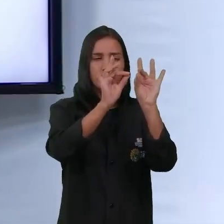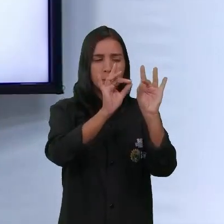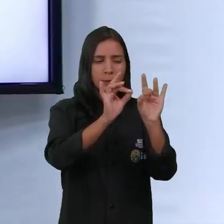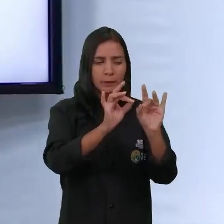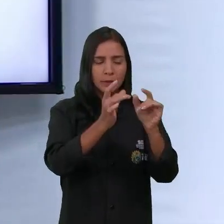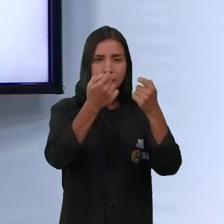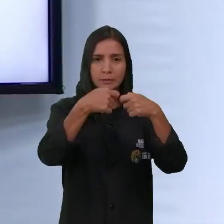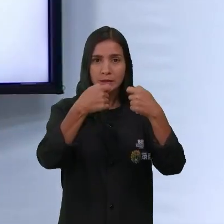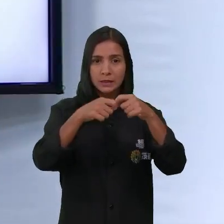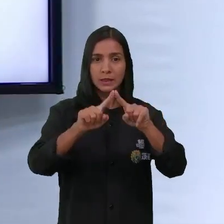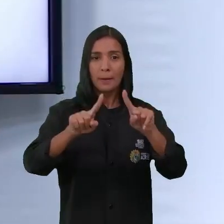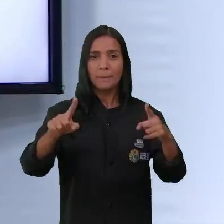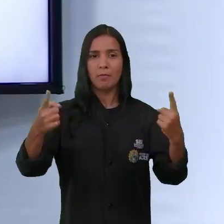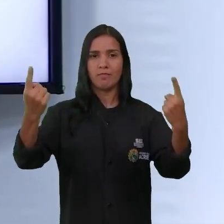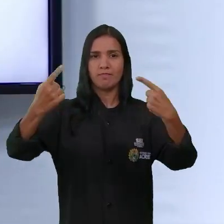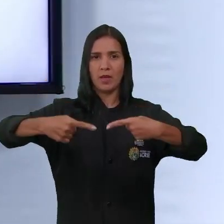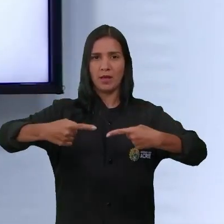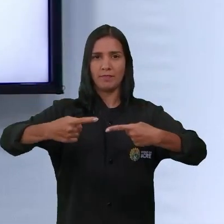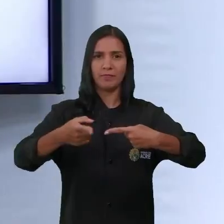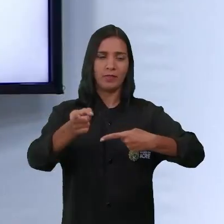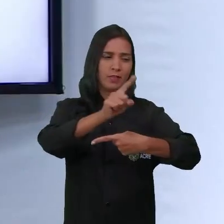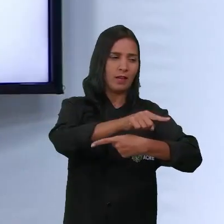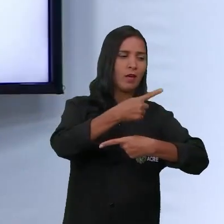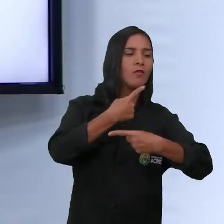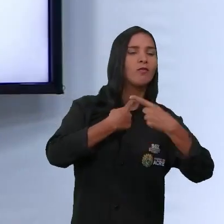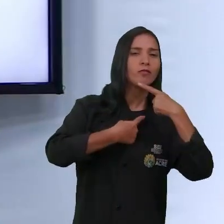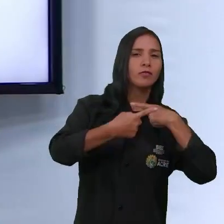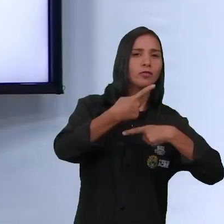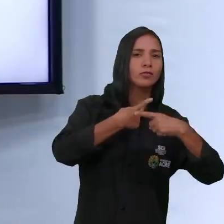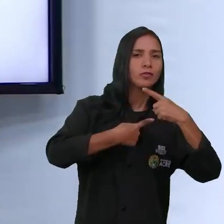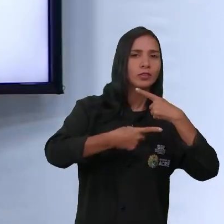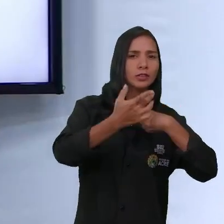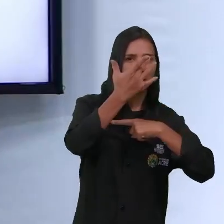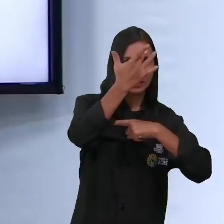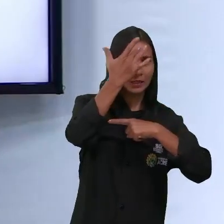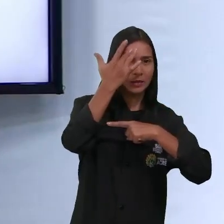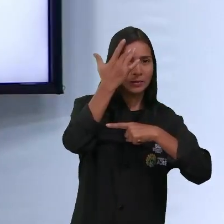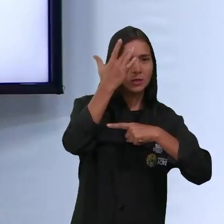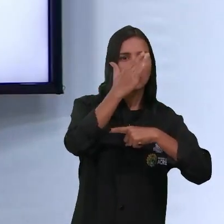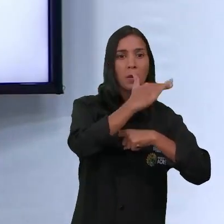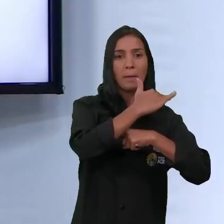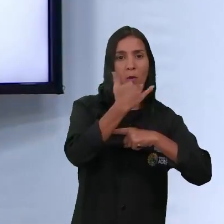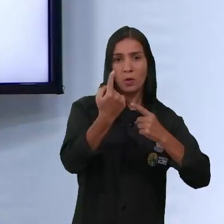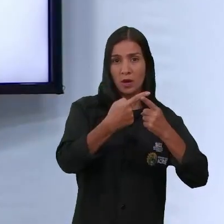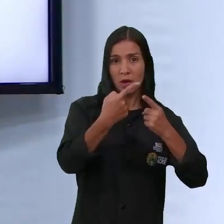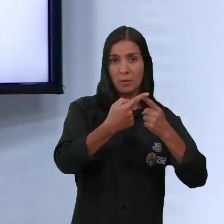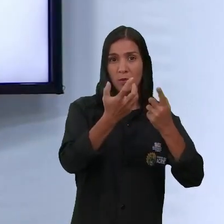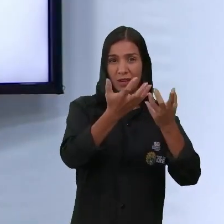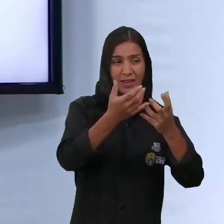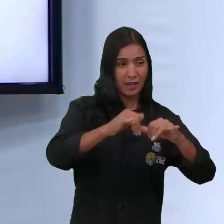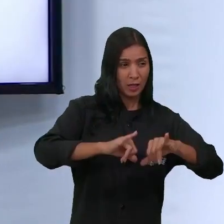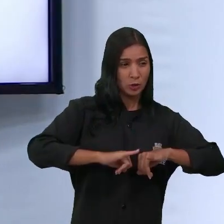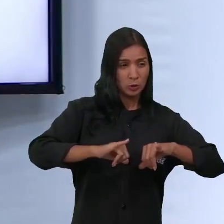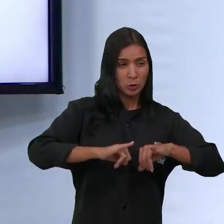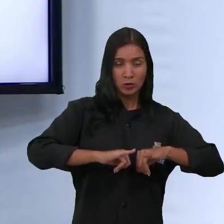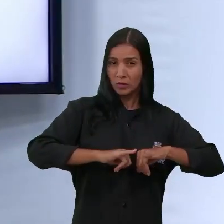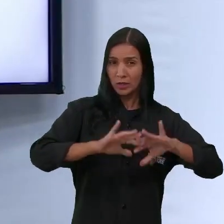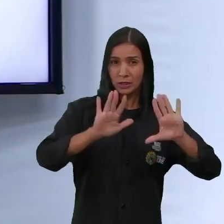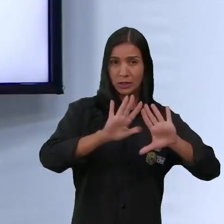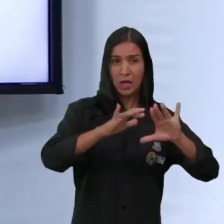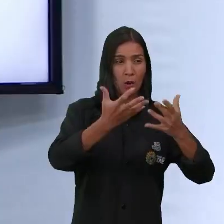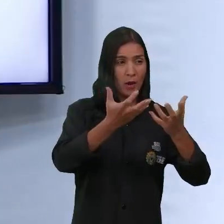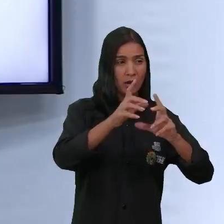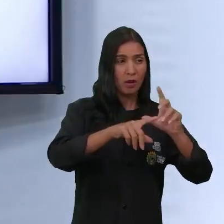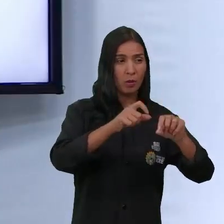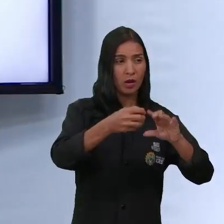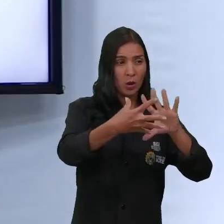né, entre a vontade do paciente em abreviar todo o seu sofrimento, sabendo que por